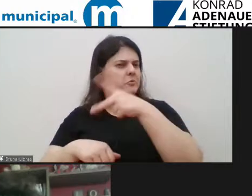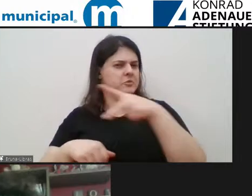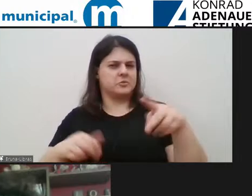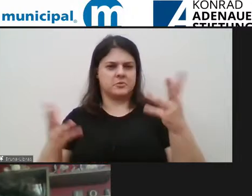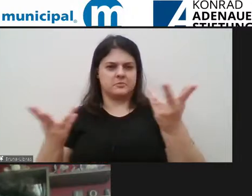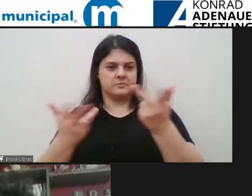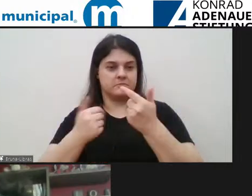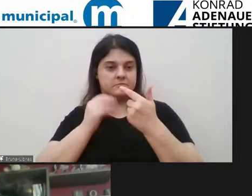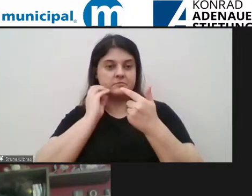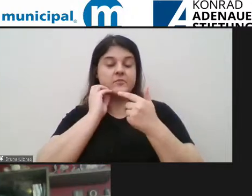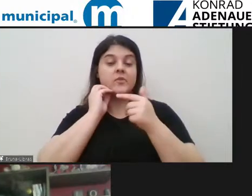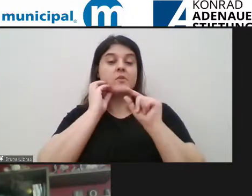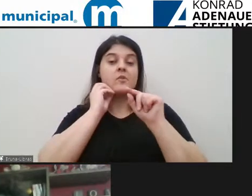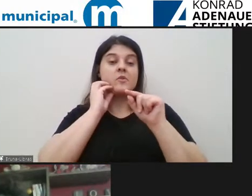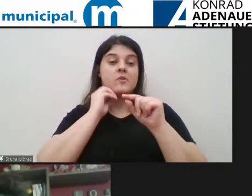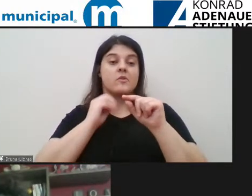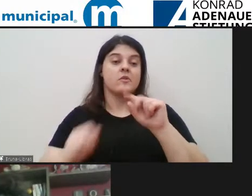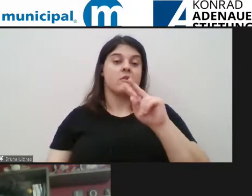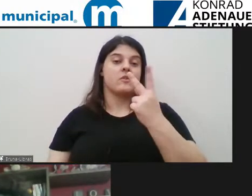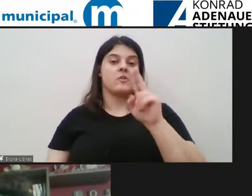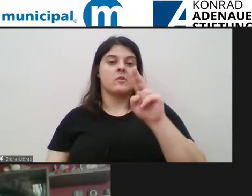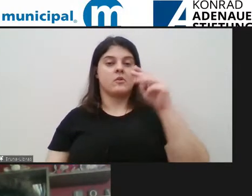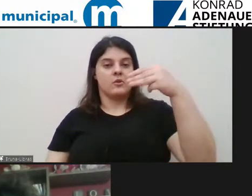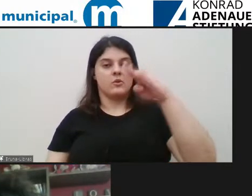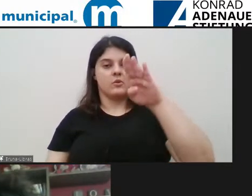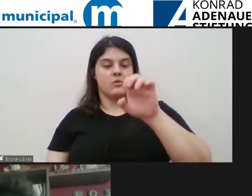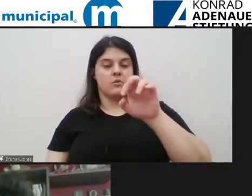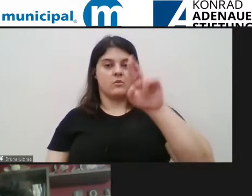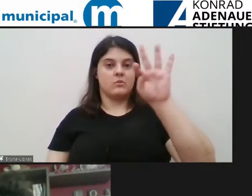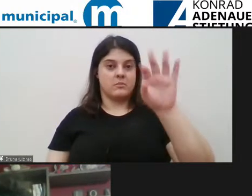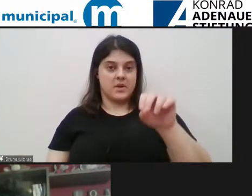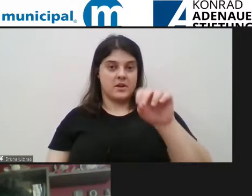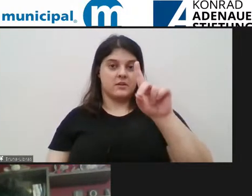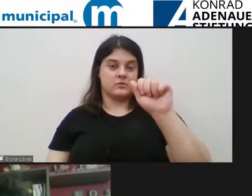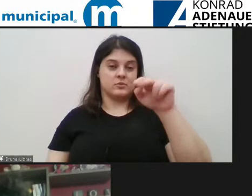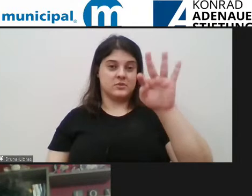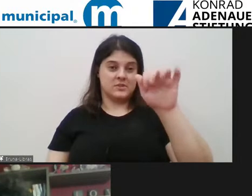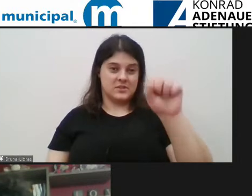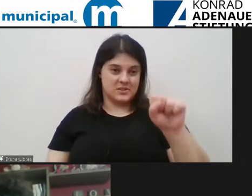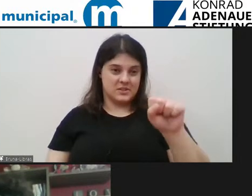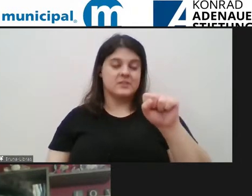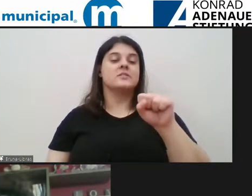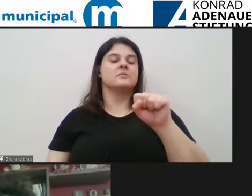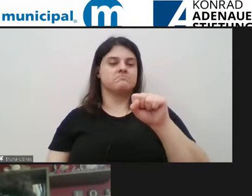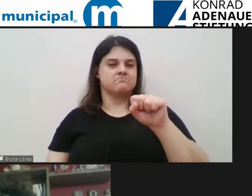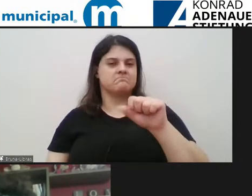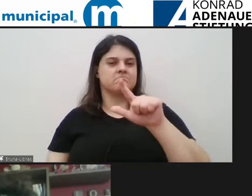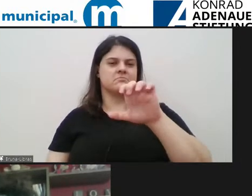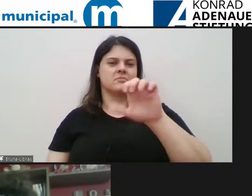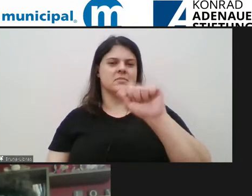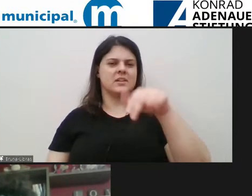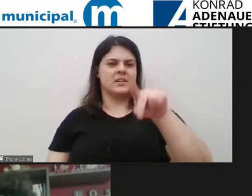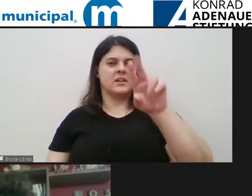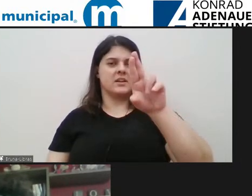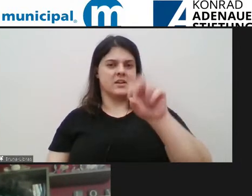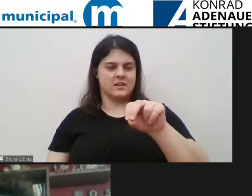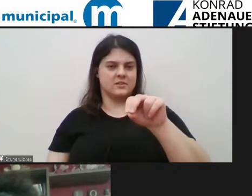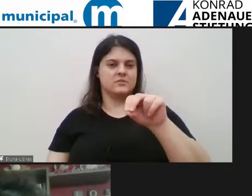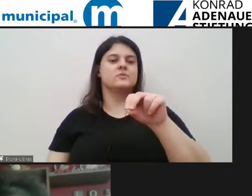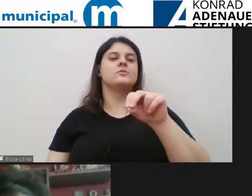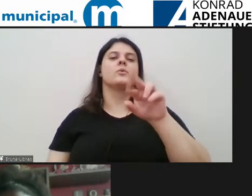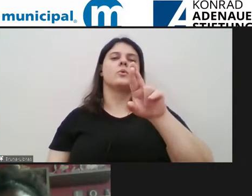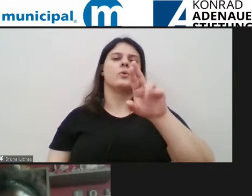professora nosso grande Capitão aqui querido humbeto Dantas professor é Fernando abrucio professor da Fundação Getulio Vargas é do consentino também